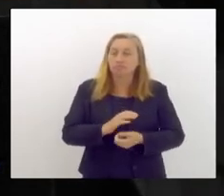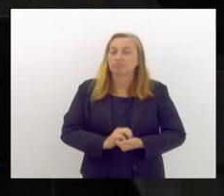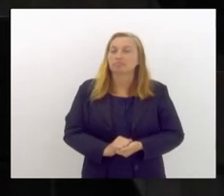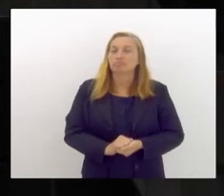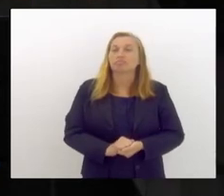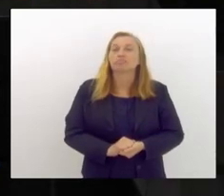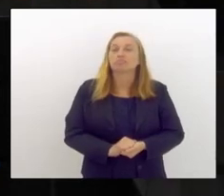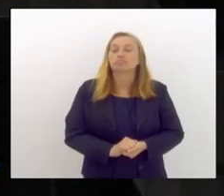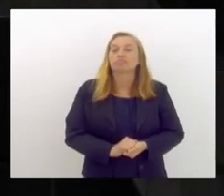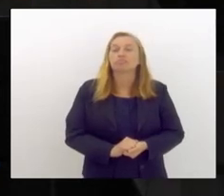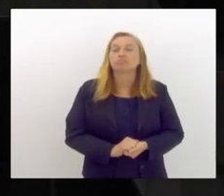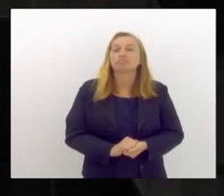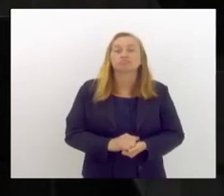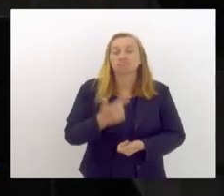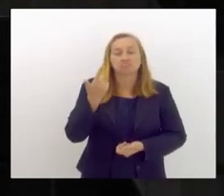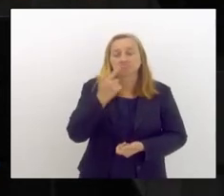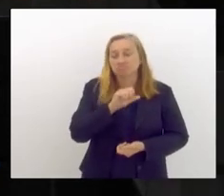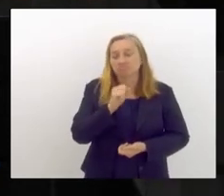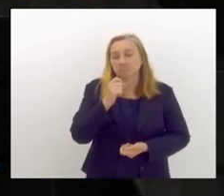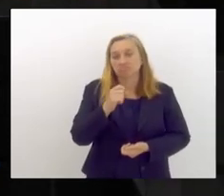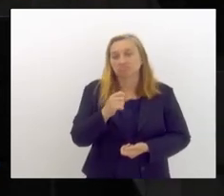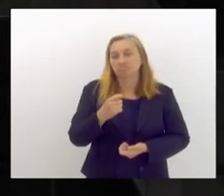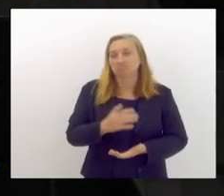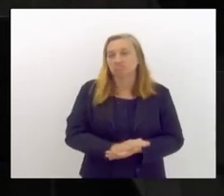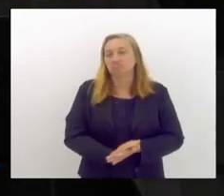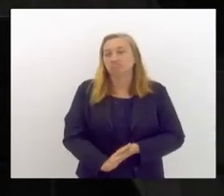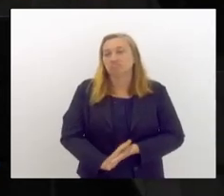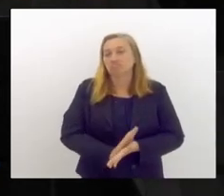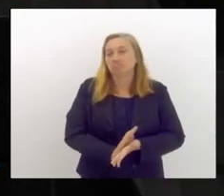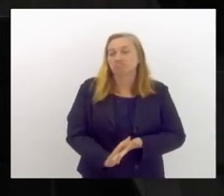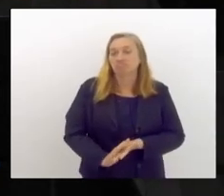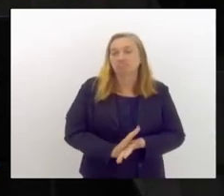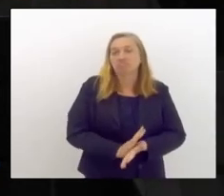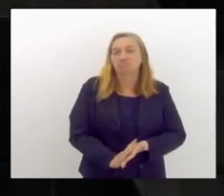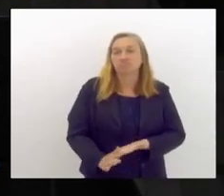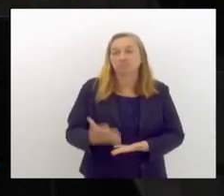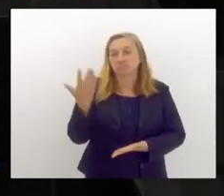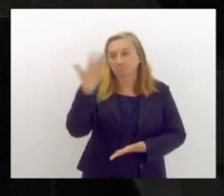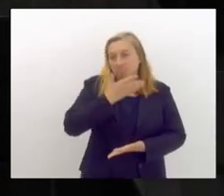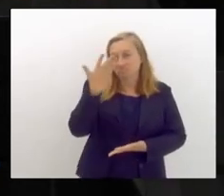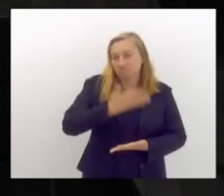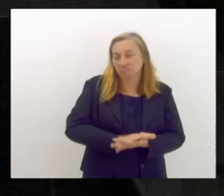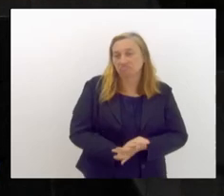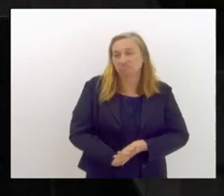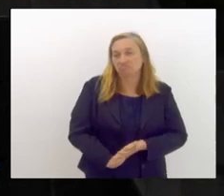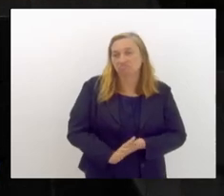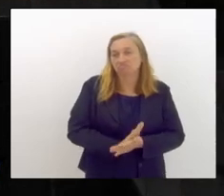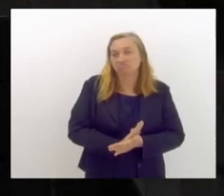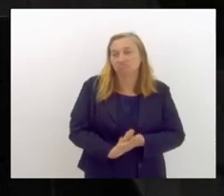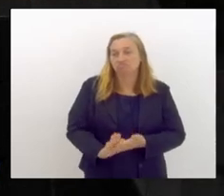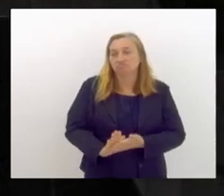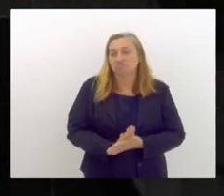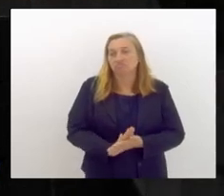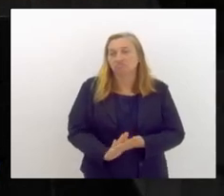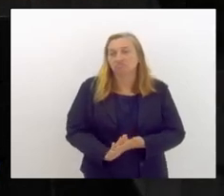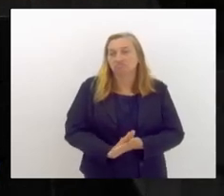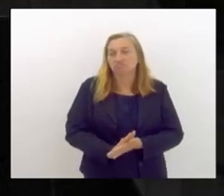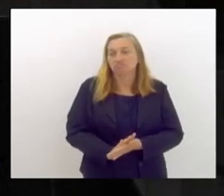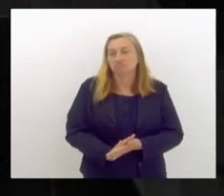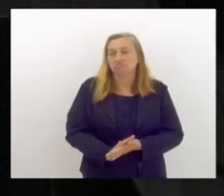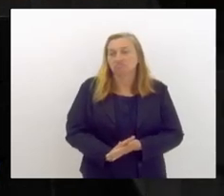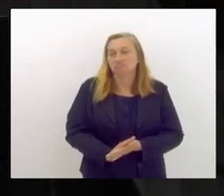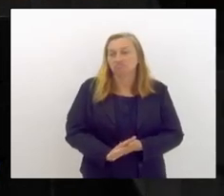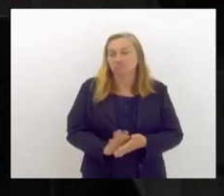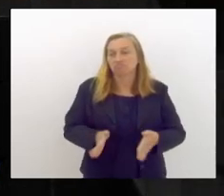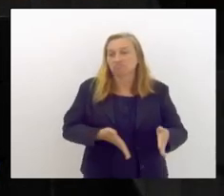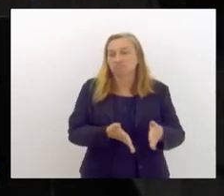E a gente não consegue ver ainda, e espero que vejamos, uma luz no fim do túnel. Como